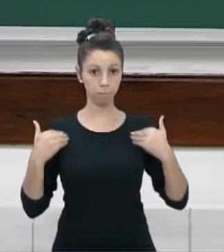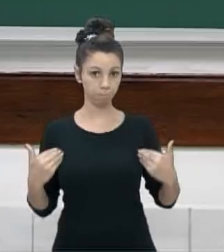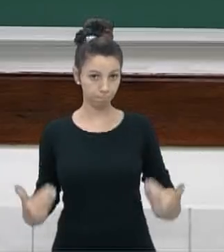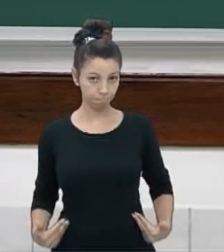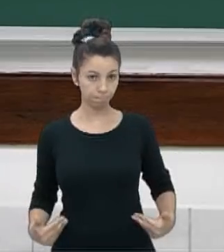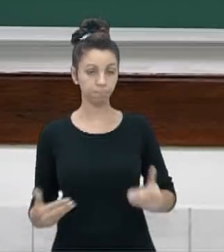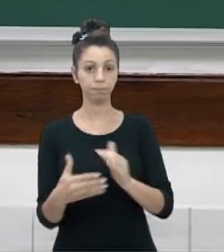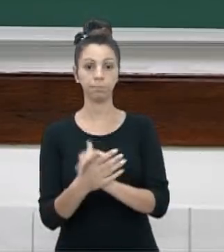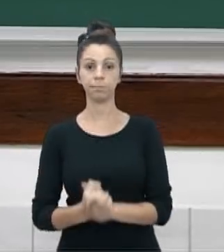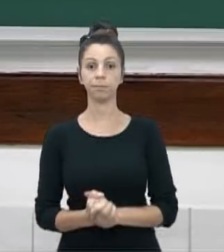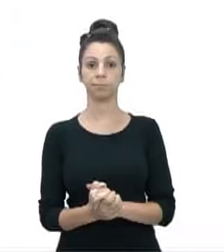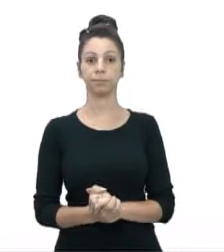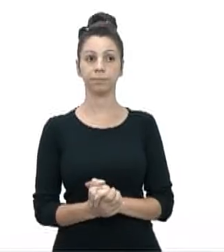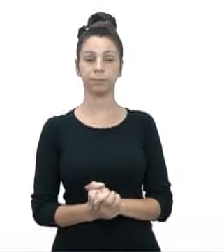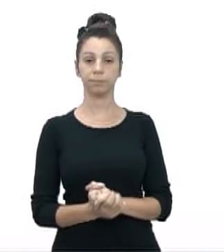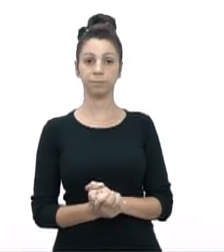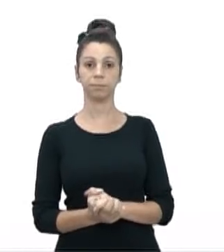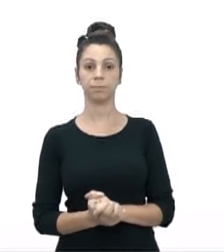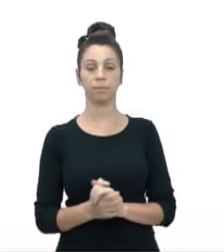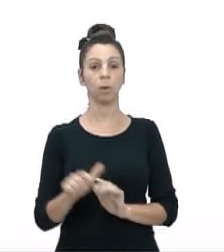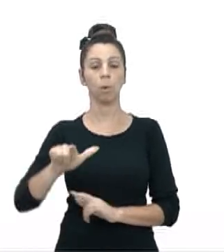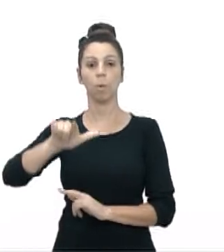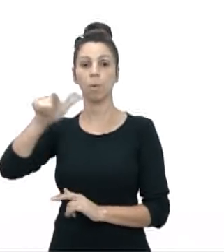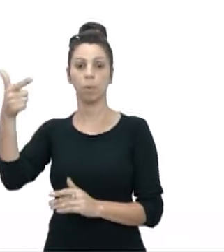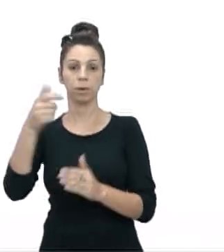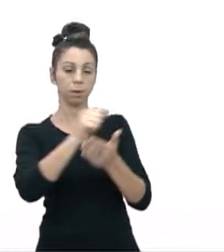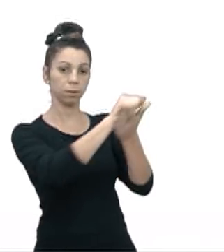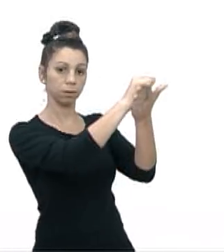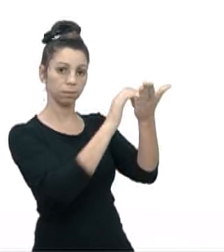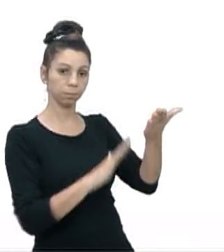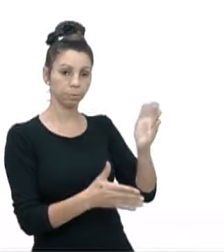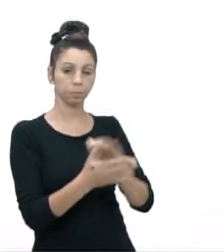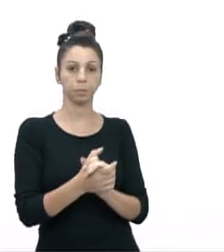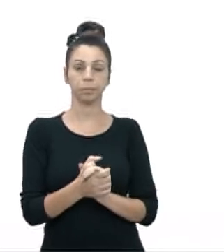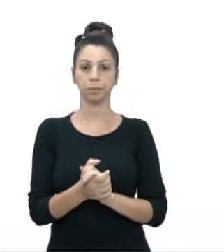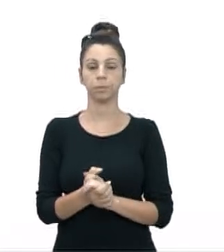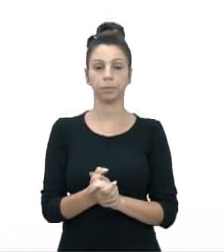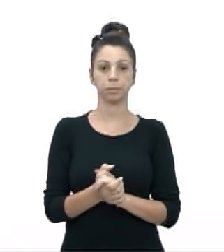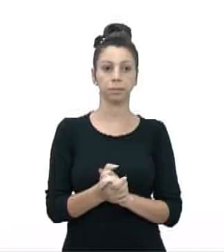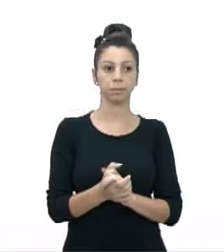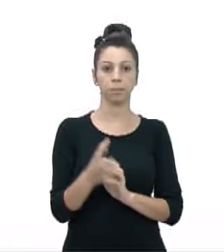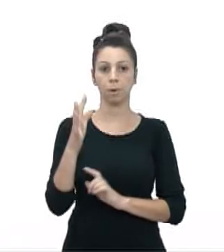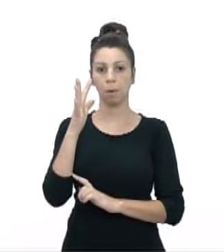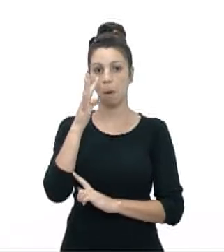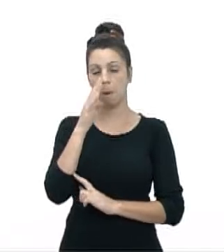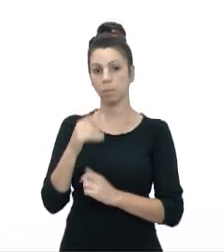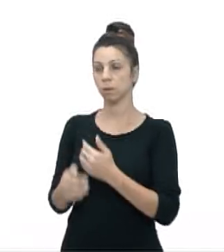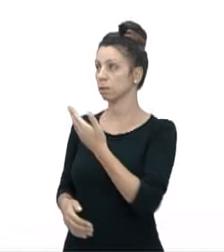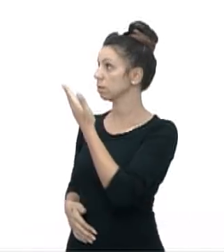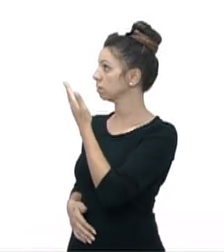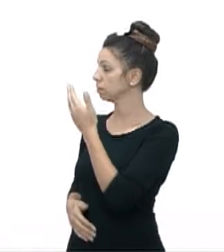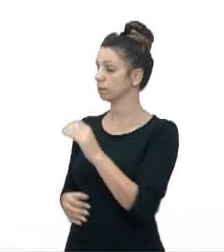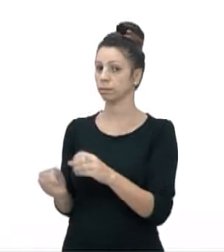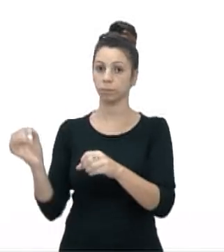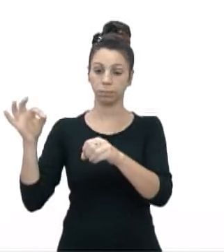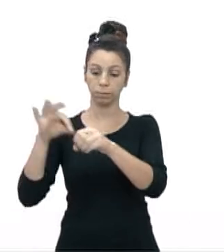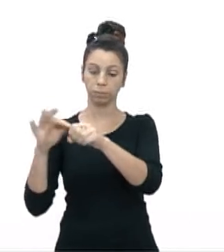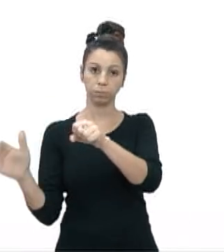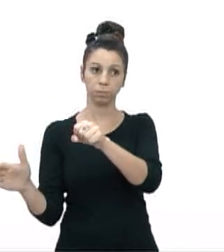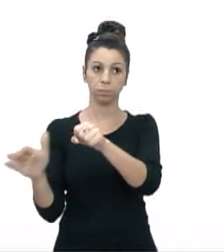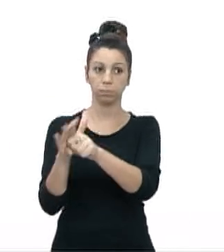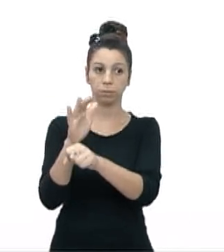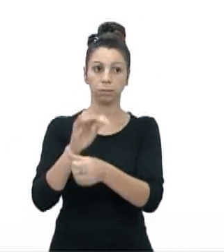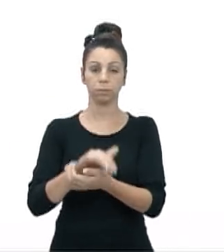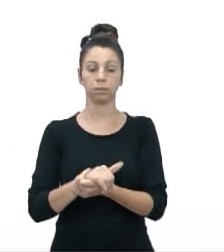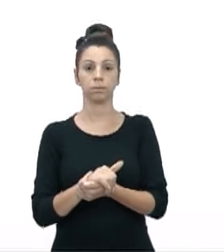certo? Vamos para mais um exercício aqui. Agora, observem este folder, né? Plante essa ideia, política